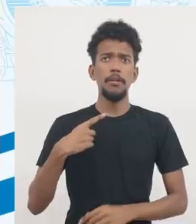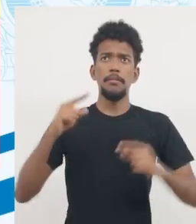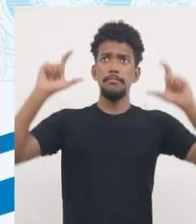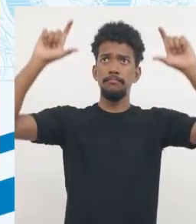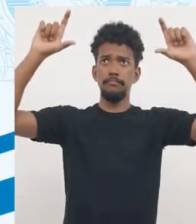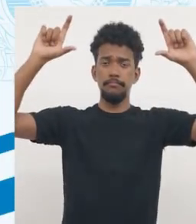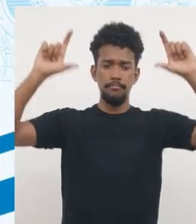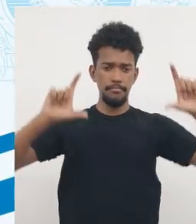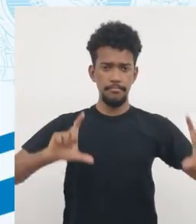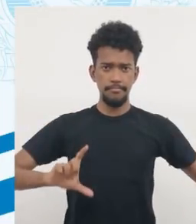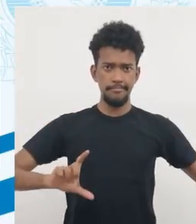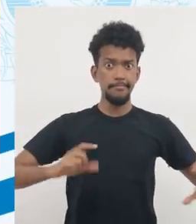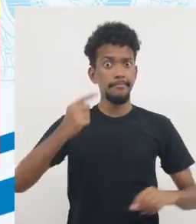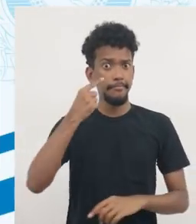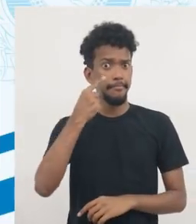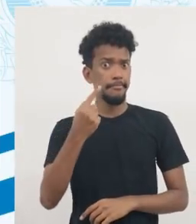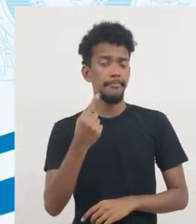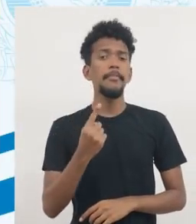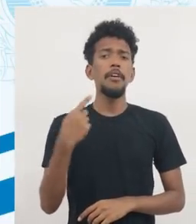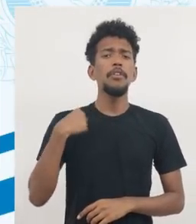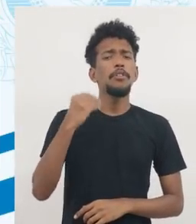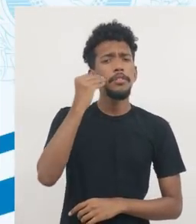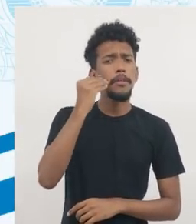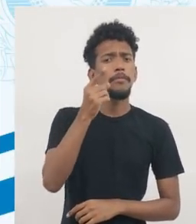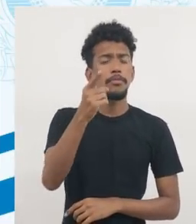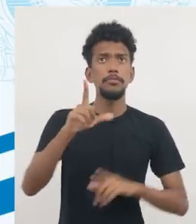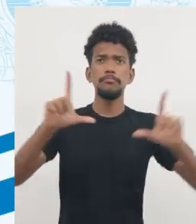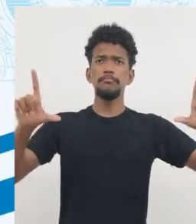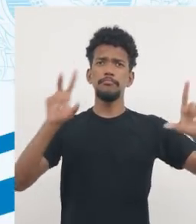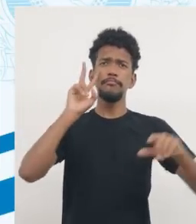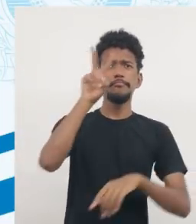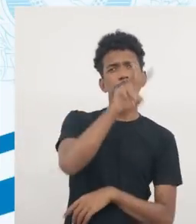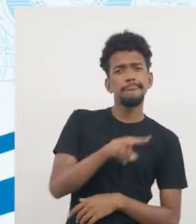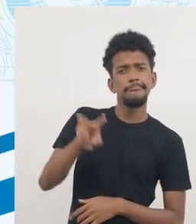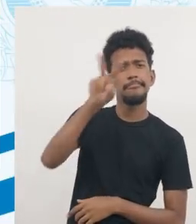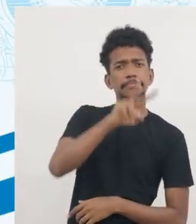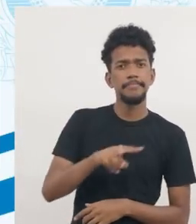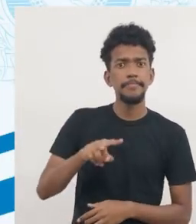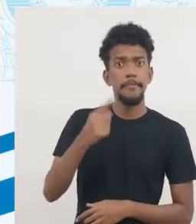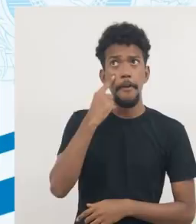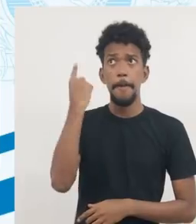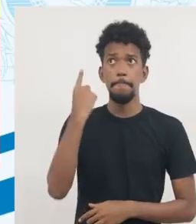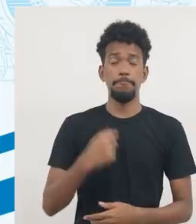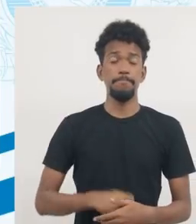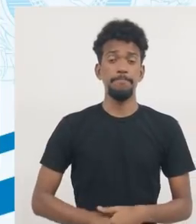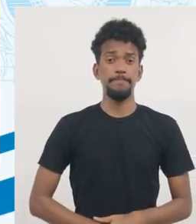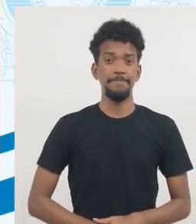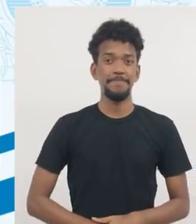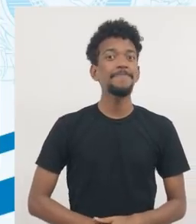pares, consegue verificar? Vou dar um tempinho só para você analisar.